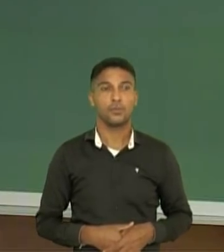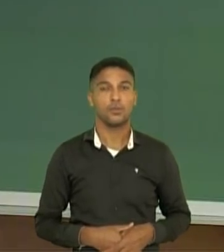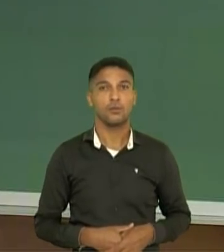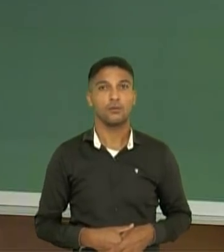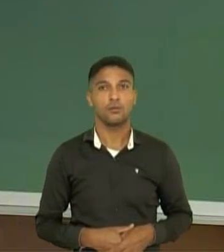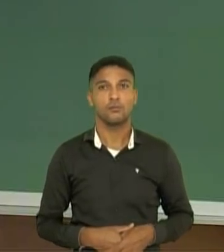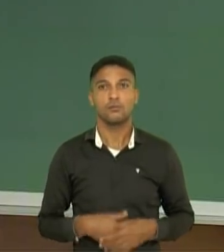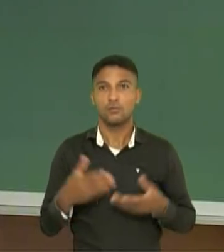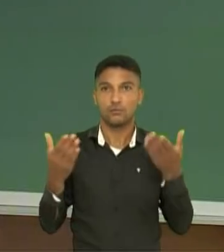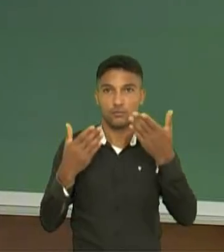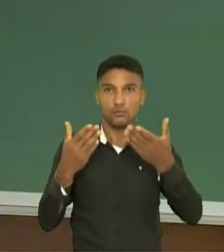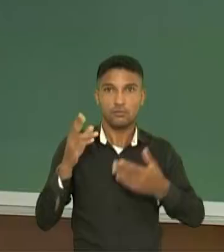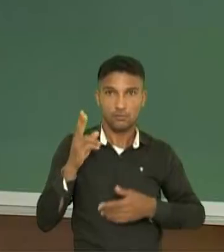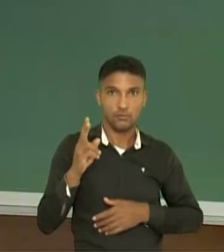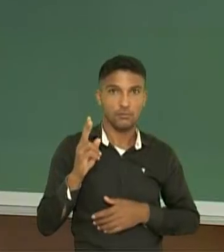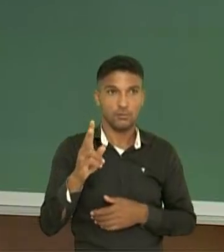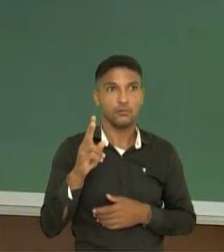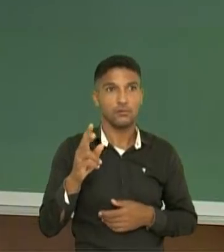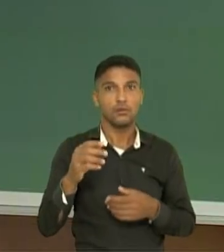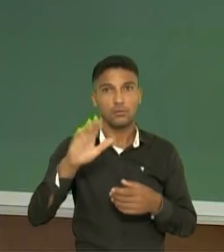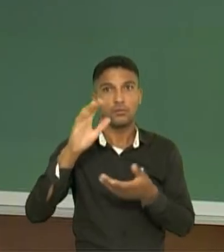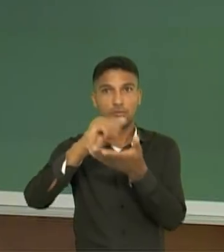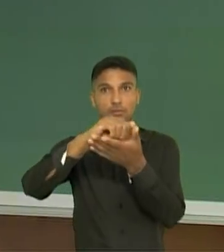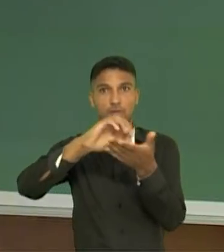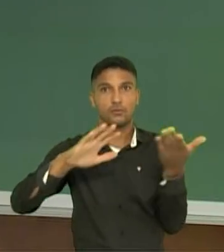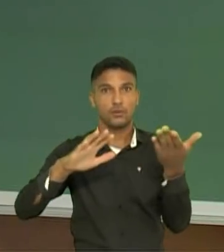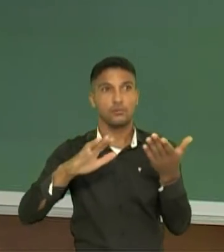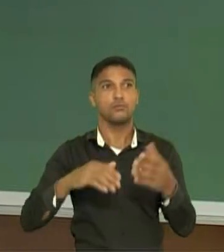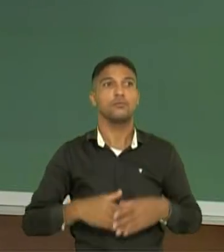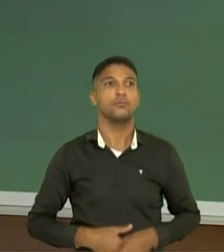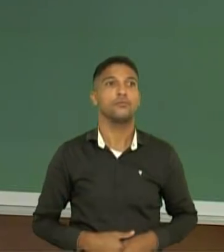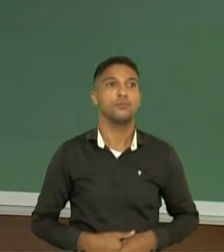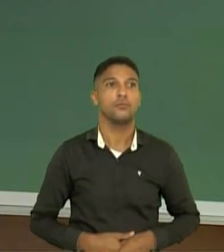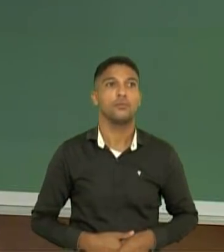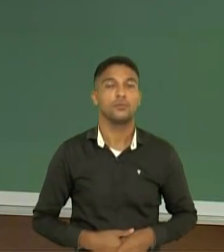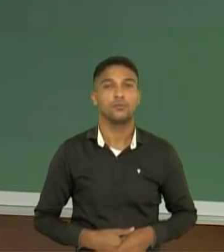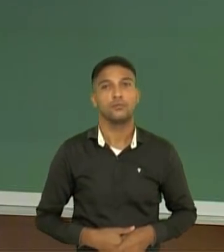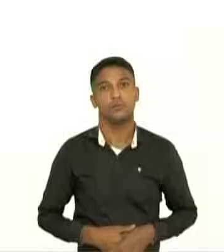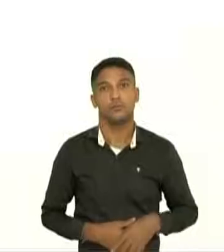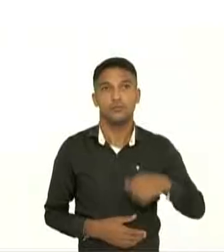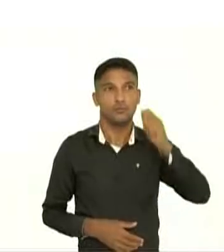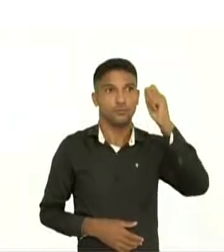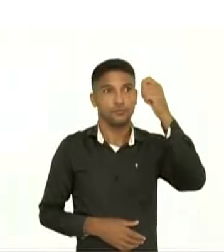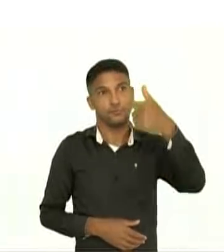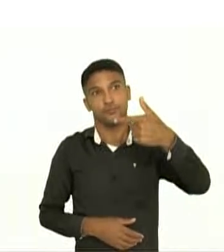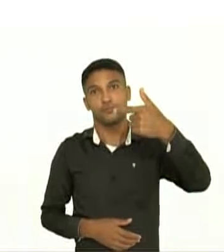vamos dar continuidade aqui, fazer mais um exercício com vocês aqui, meus queridos. 2.